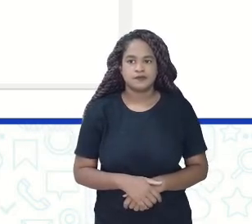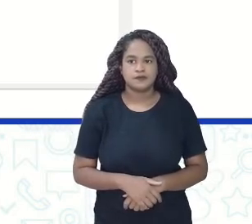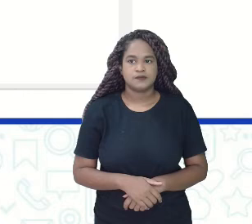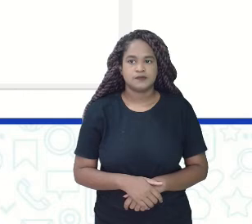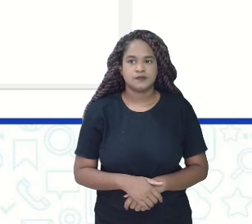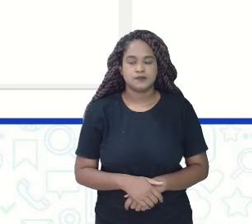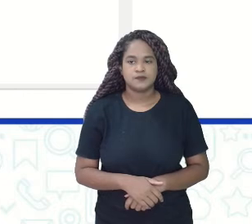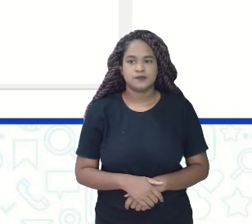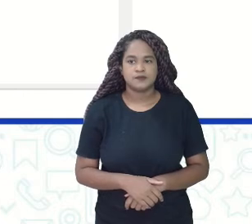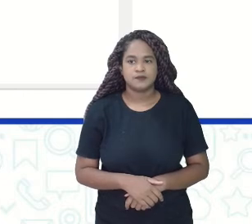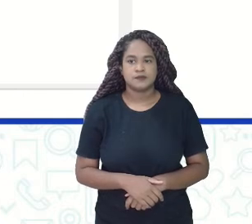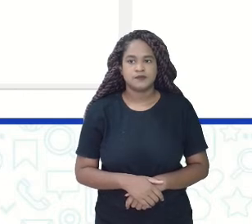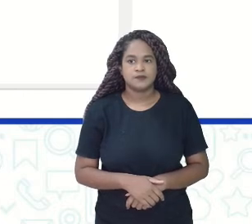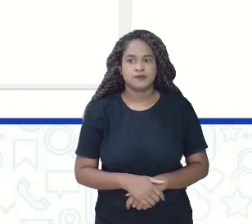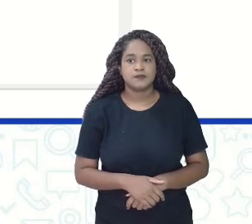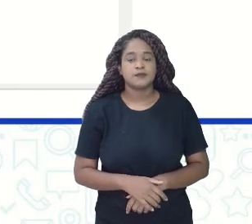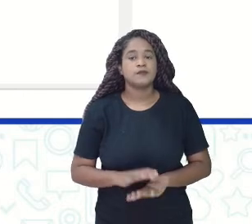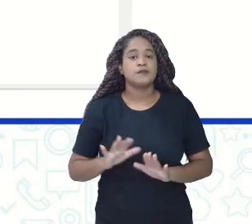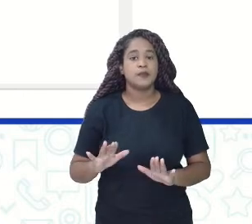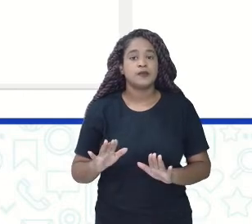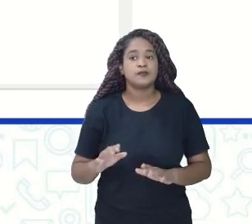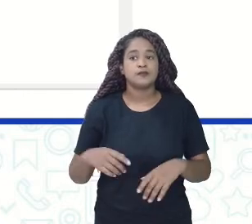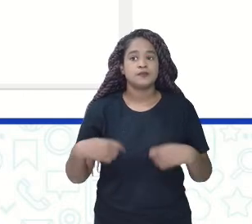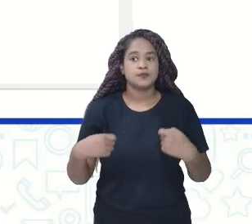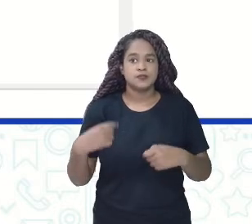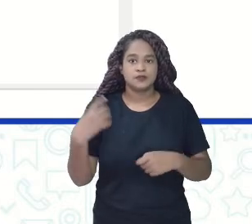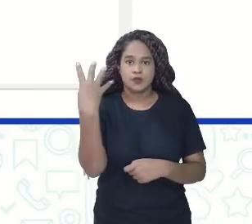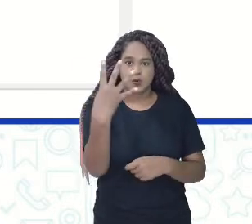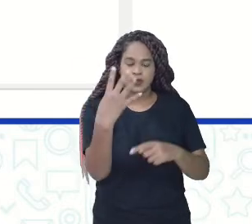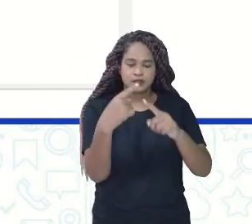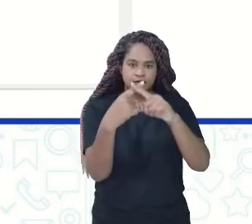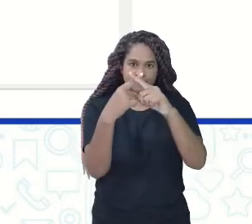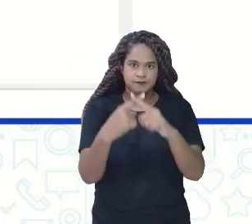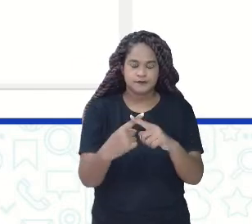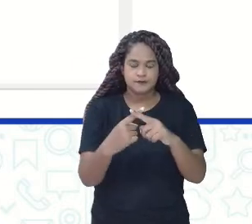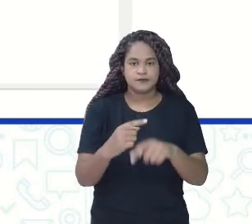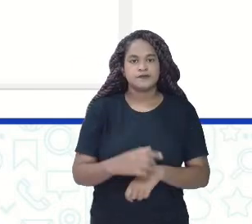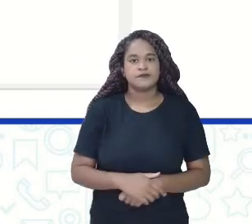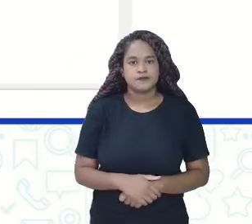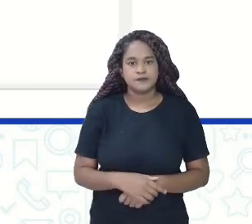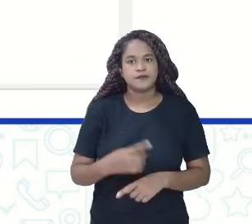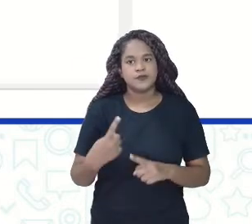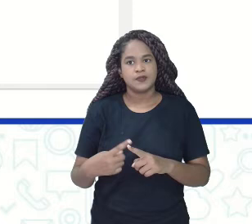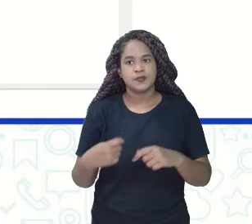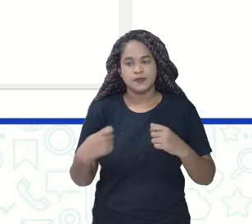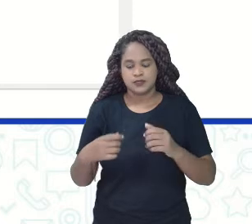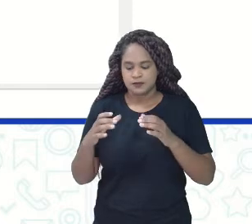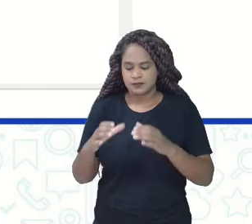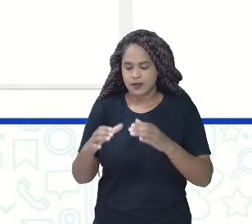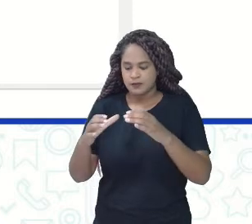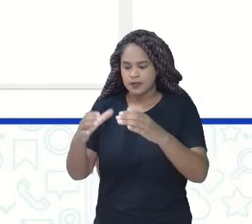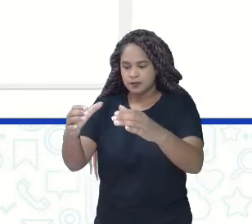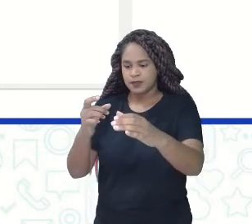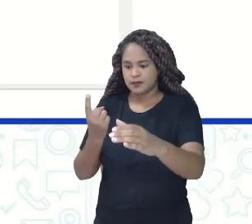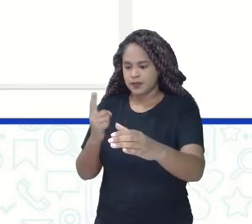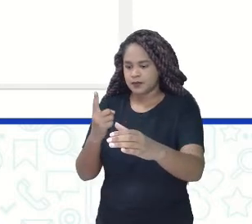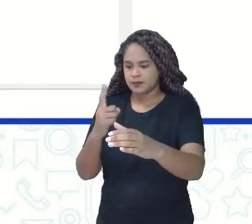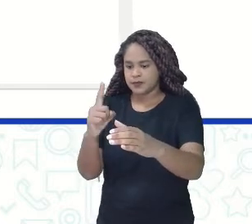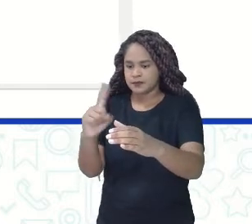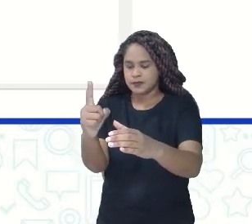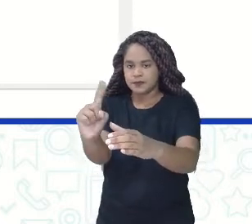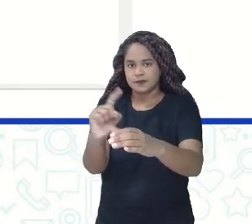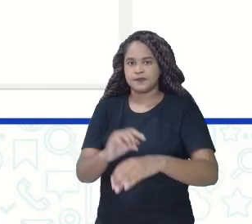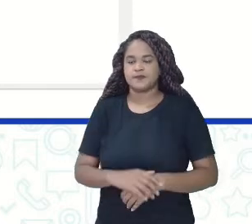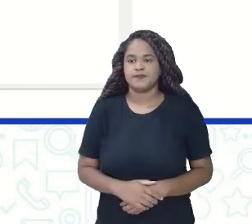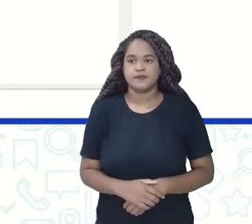ele avance quantas vezes? 4 vezes, porque tem 4 quadradinhos para ele andar. E o último vai